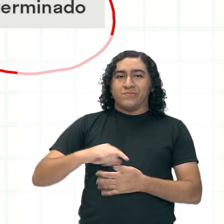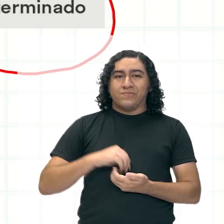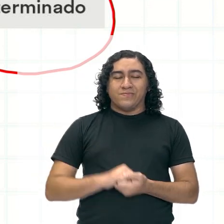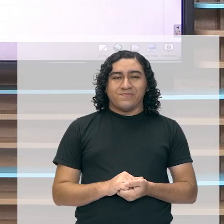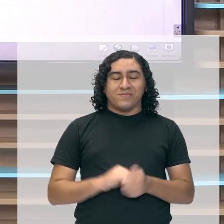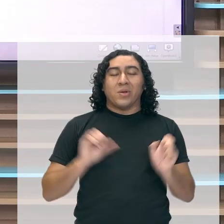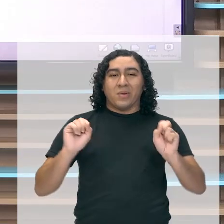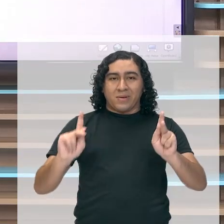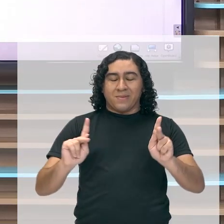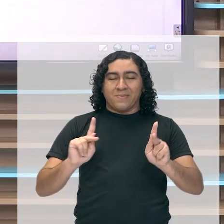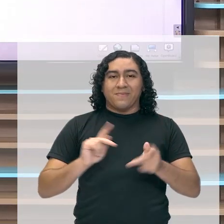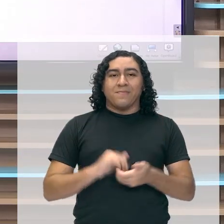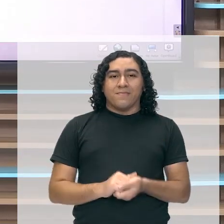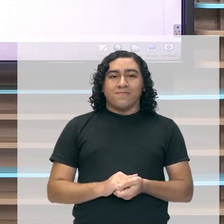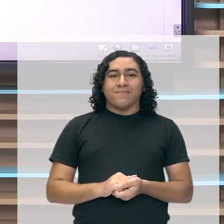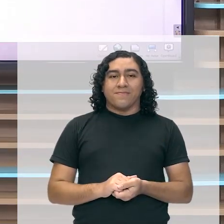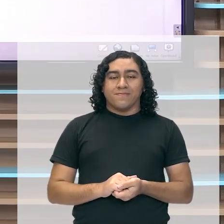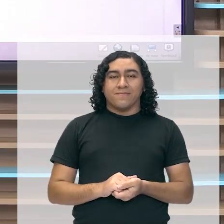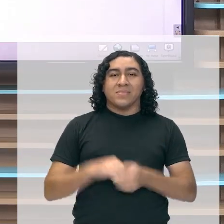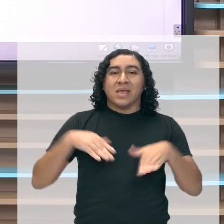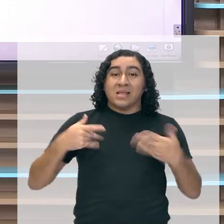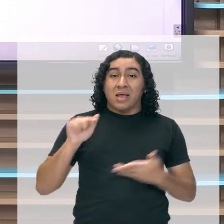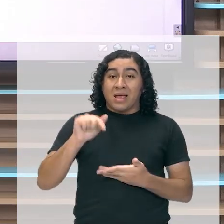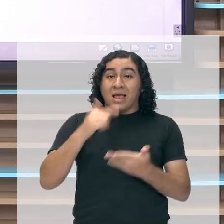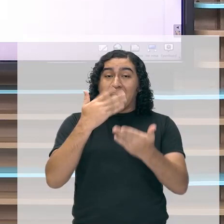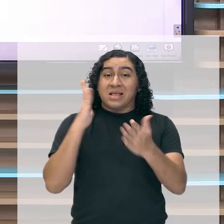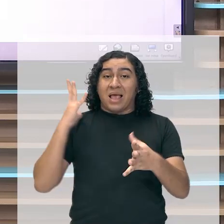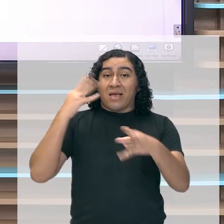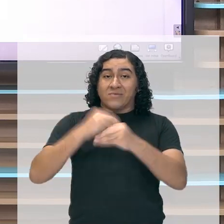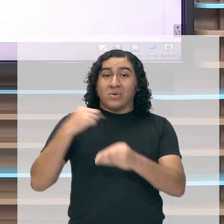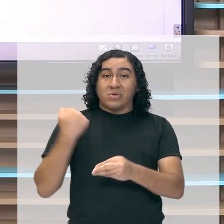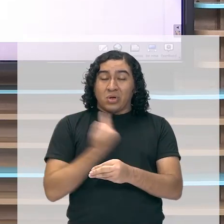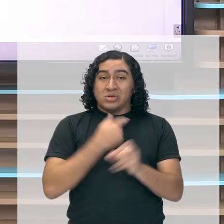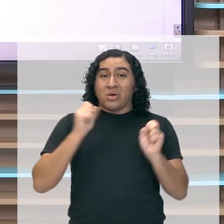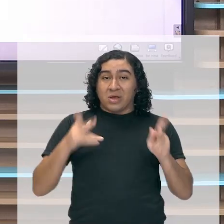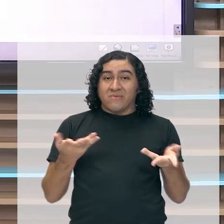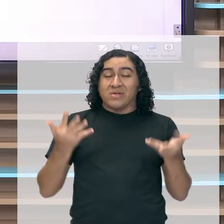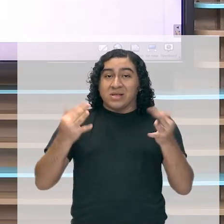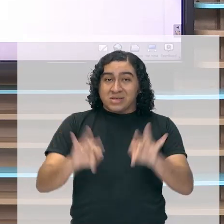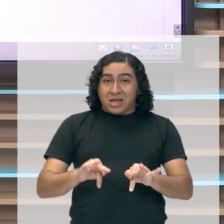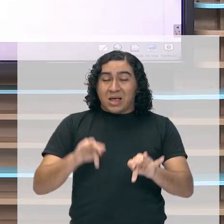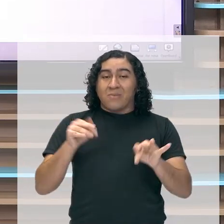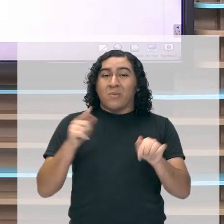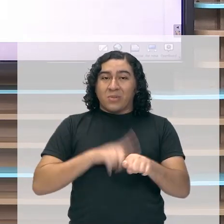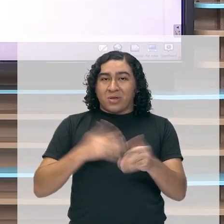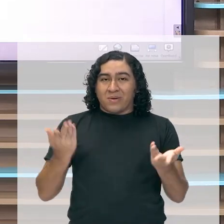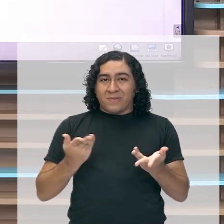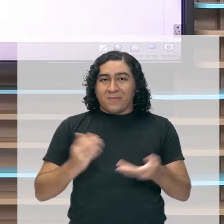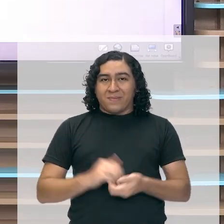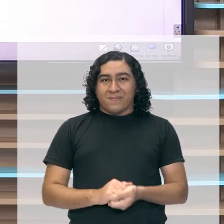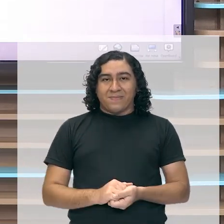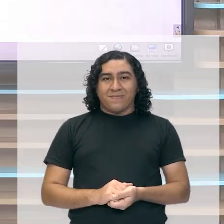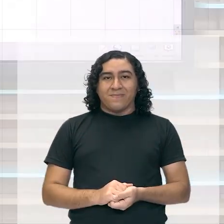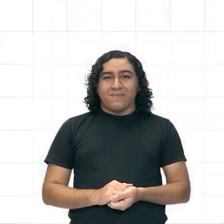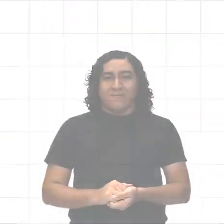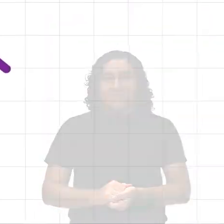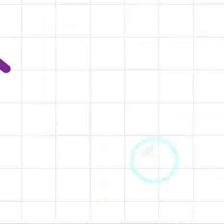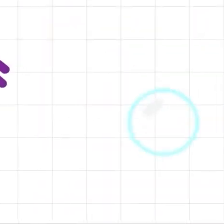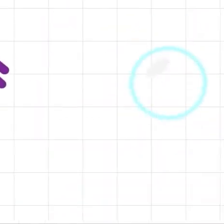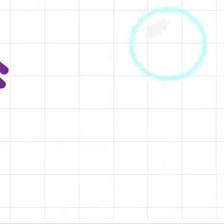vez. Ok, pessoal? Então, essa foi a nossa revisão. Finalizamos o nosso momento aqui.